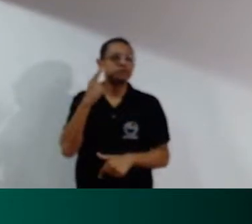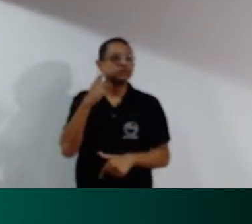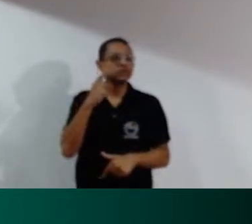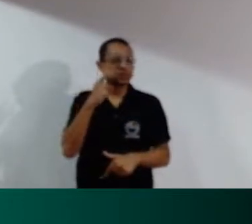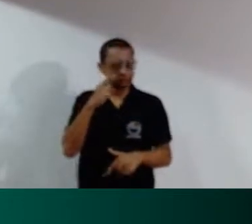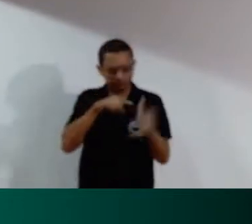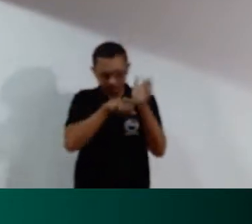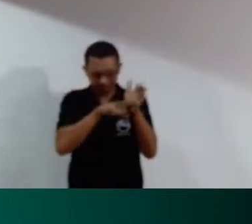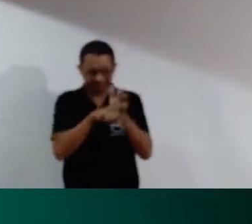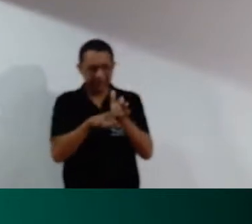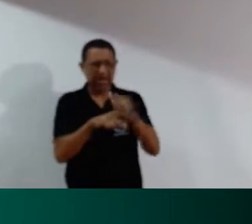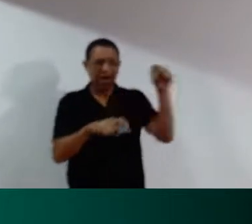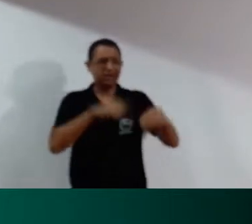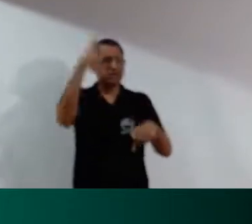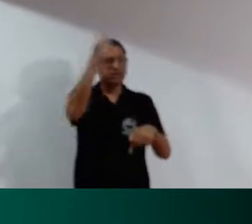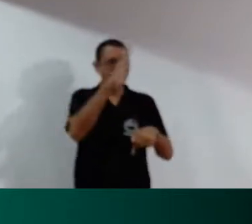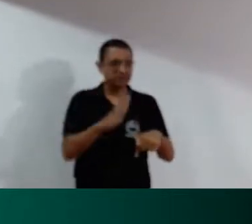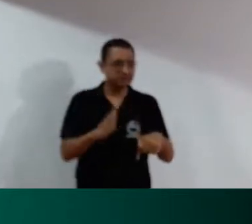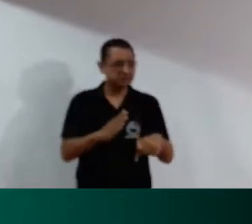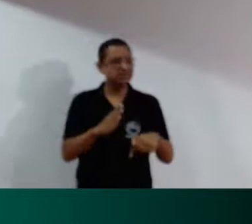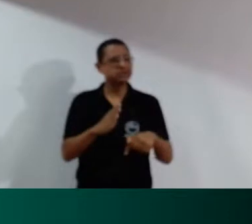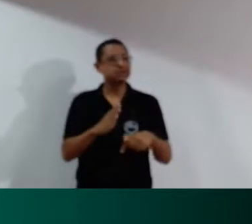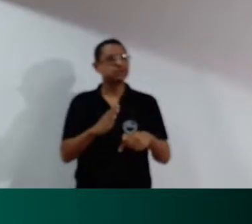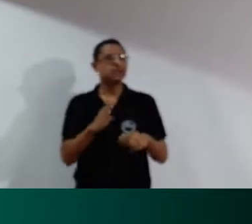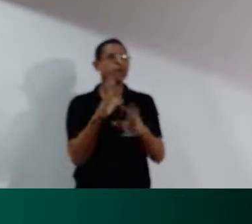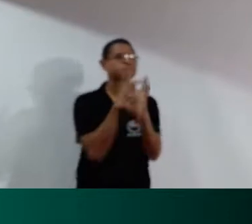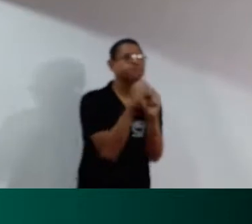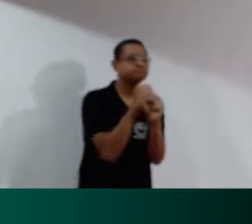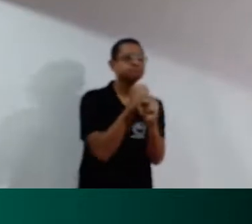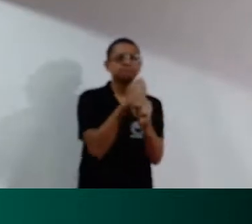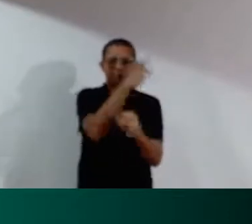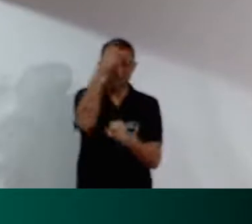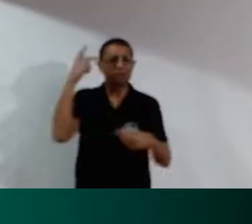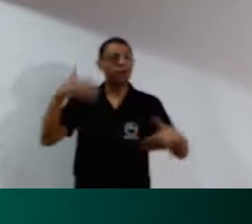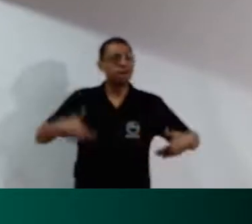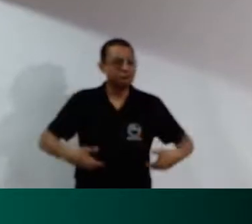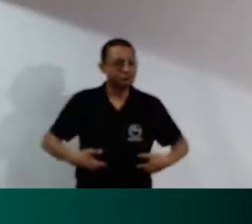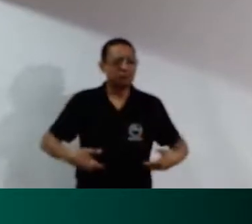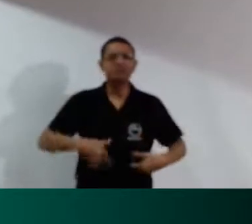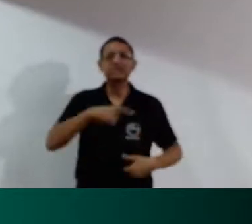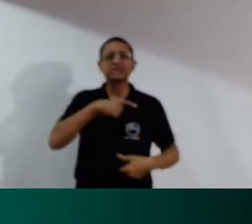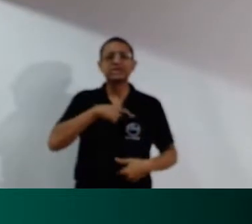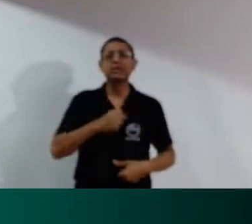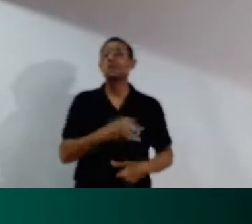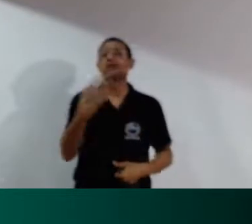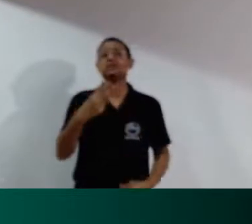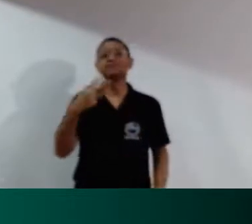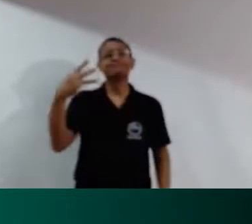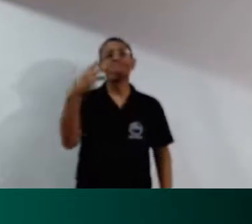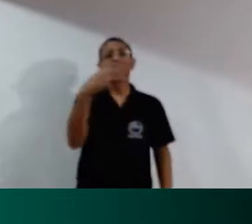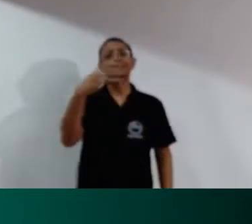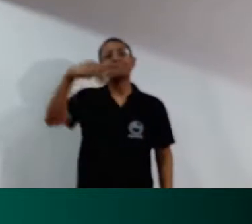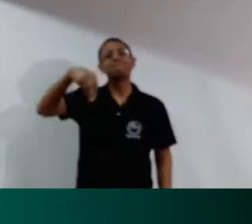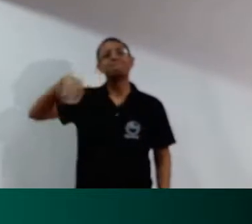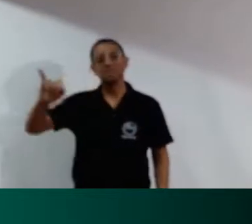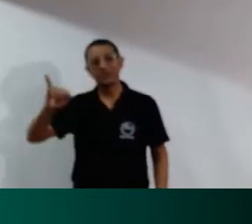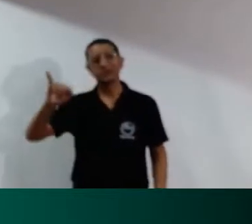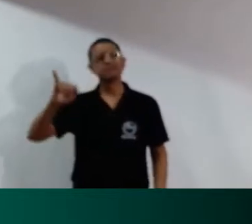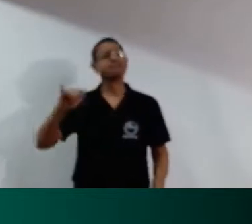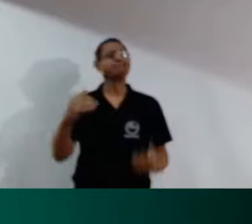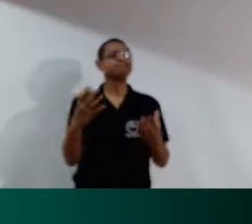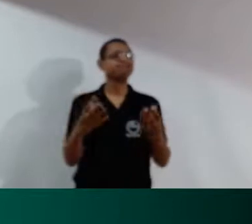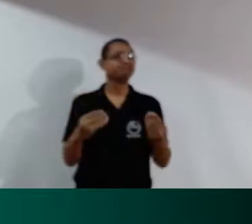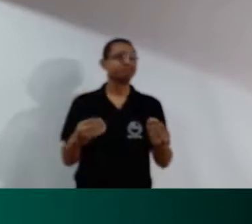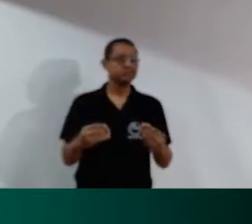a fome era 19,33 né com certeza com certeza gente aqui dessa sala tá sofrendo algum tipo